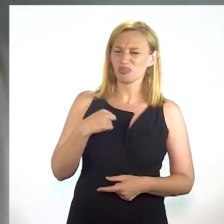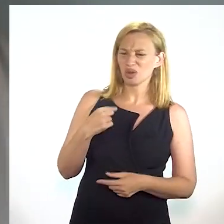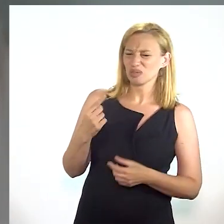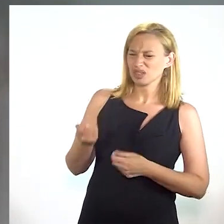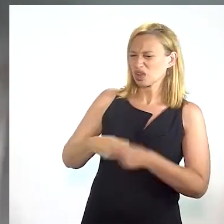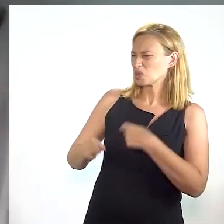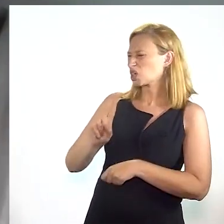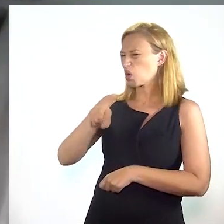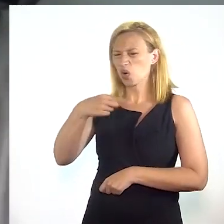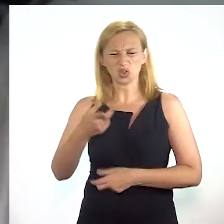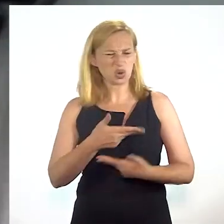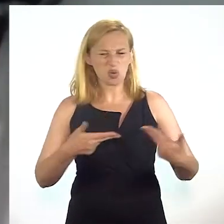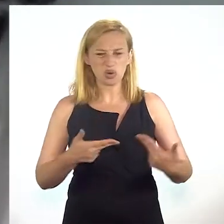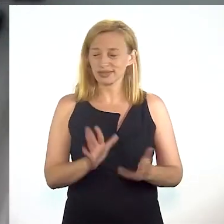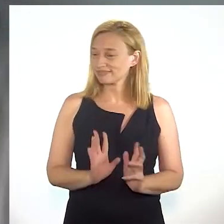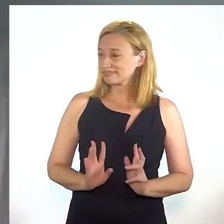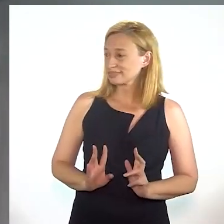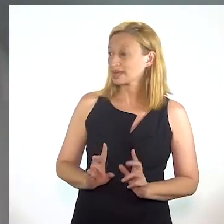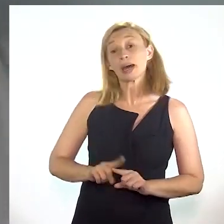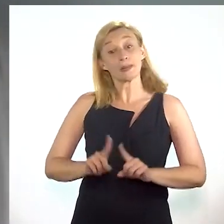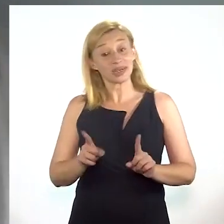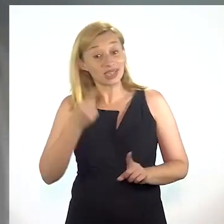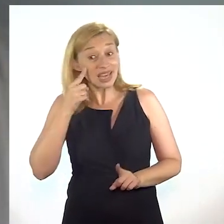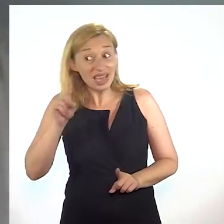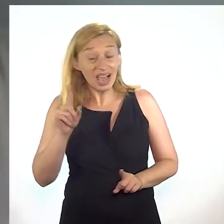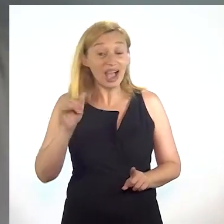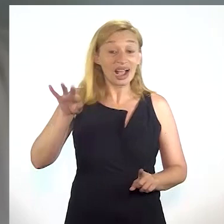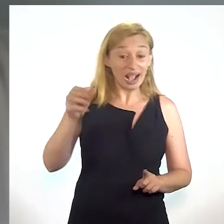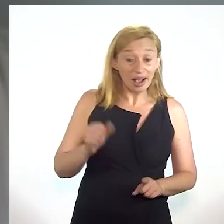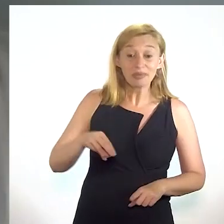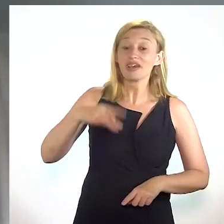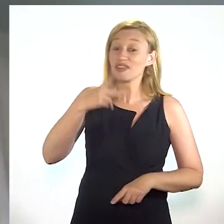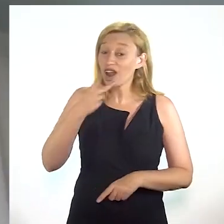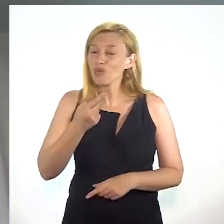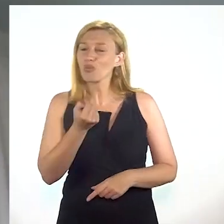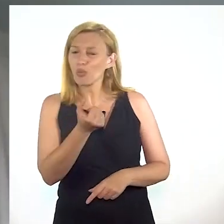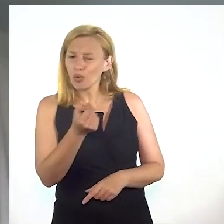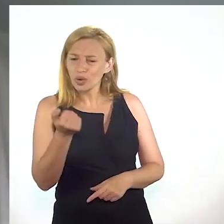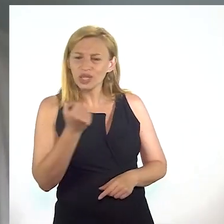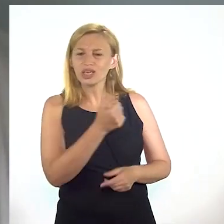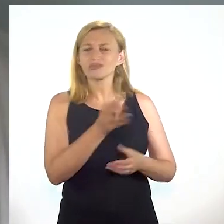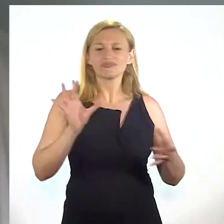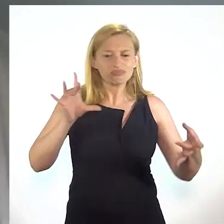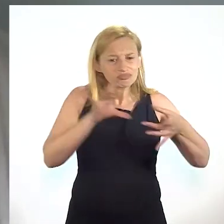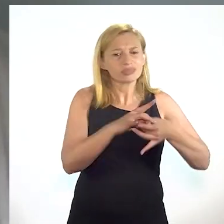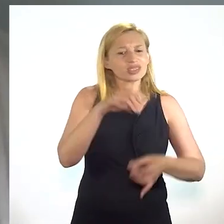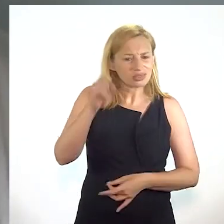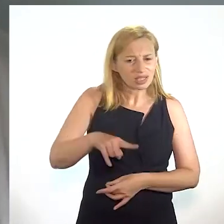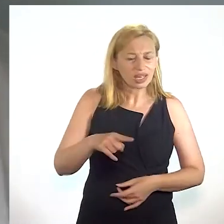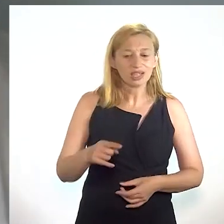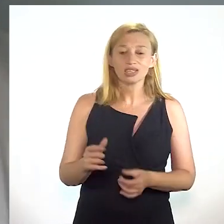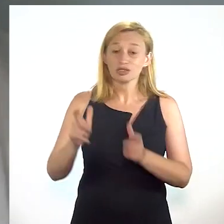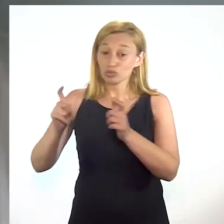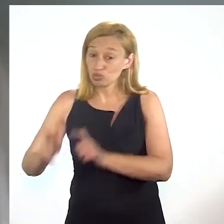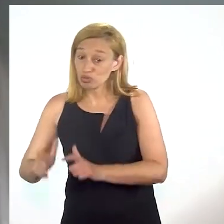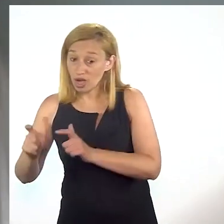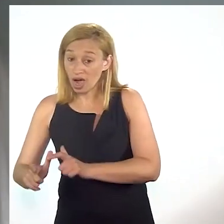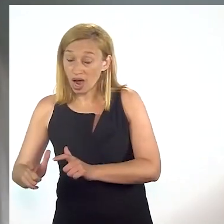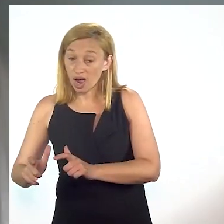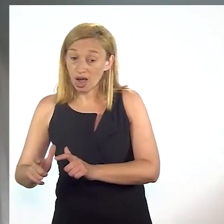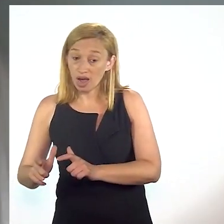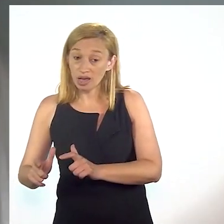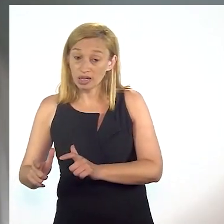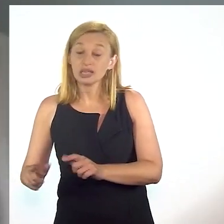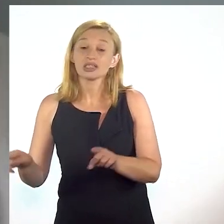falam assim, não, mas o meu negócio é uma outra coisa. E aí a Carmen vai contar um pouquinho da conexão, né, entre